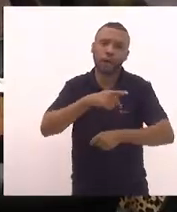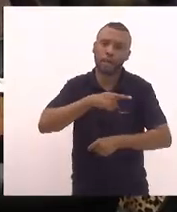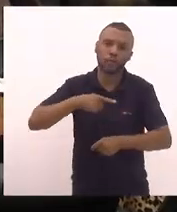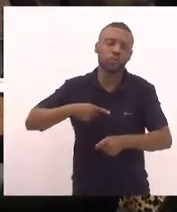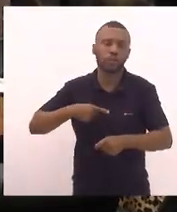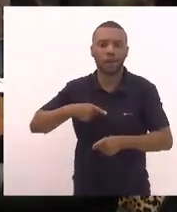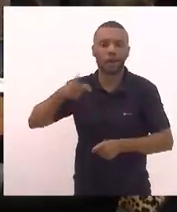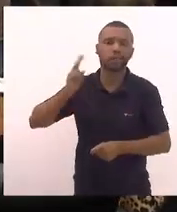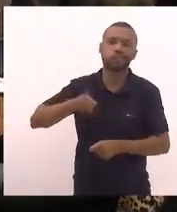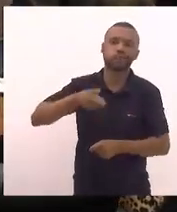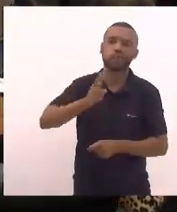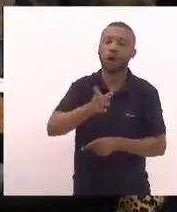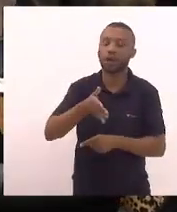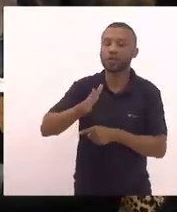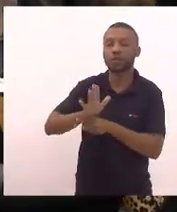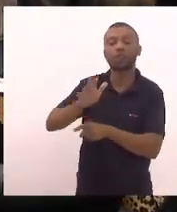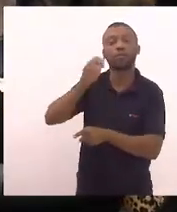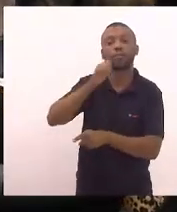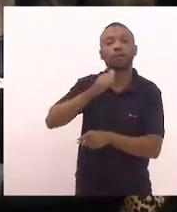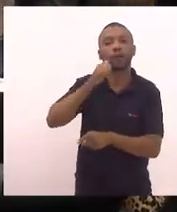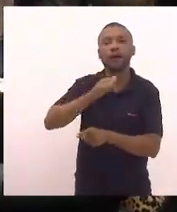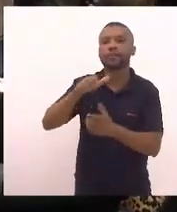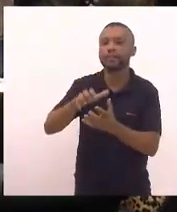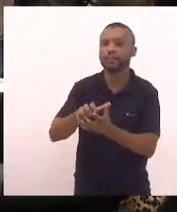prosseguiu ajudando mulheres idosas.